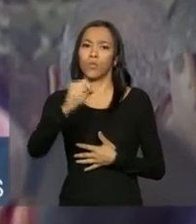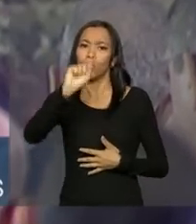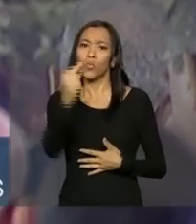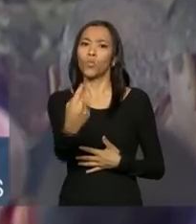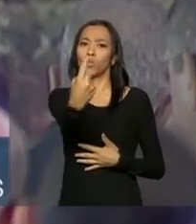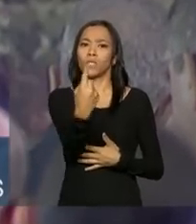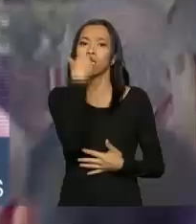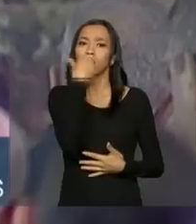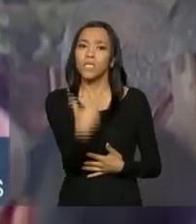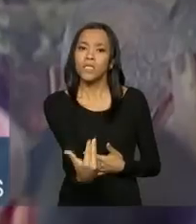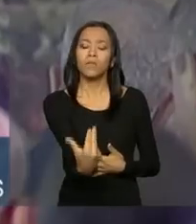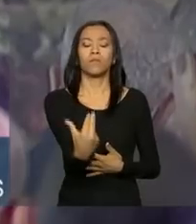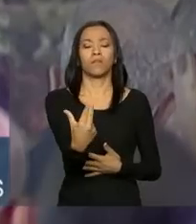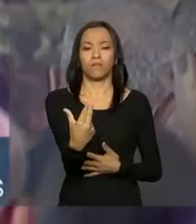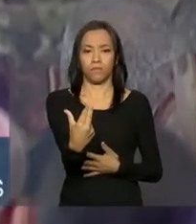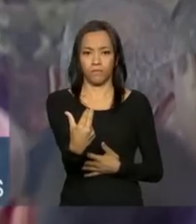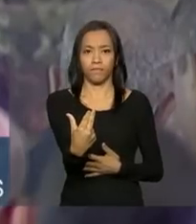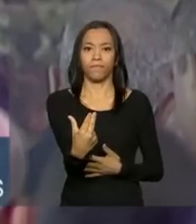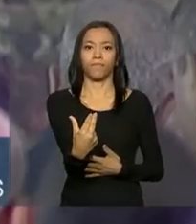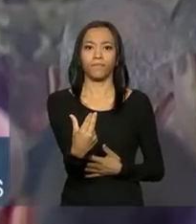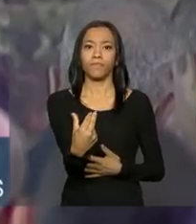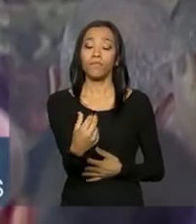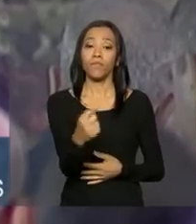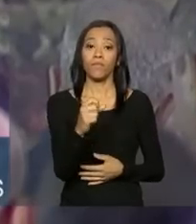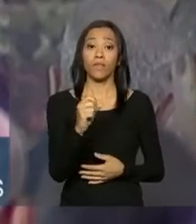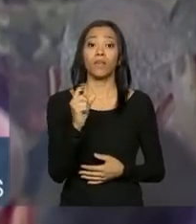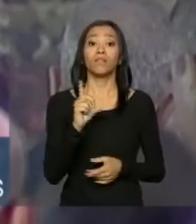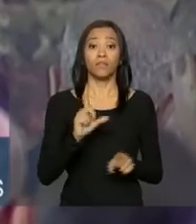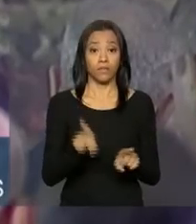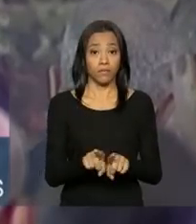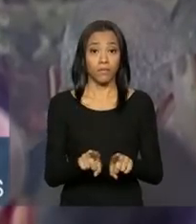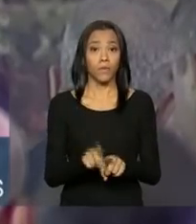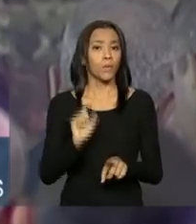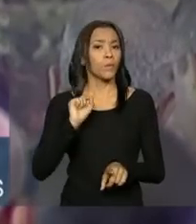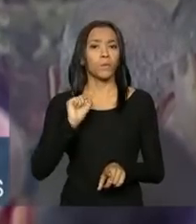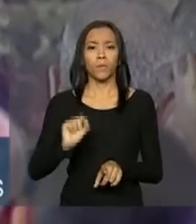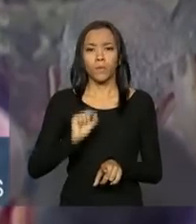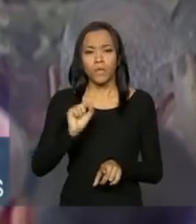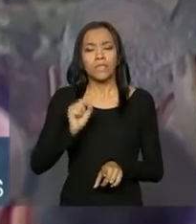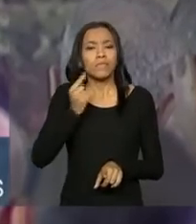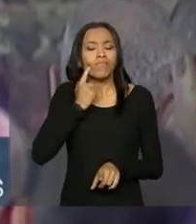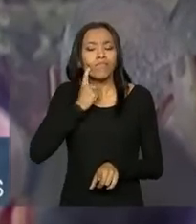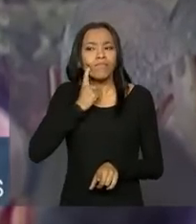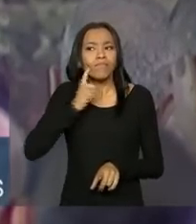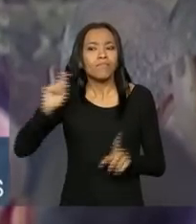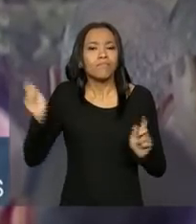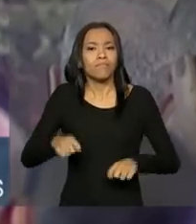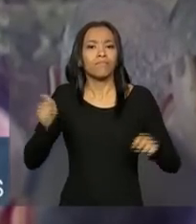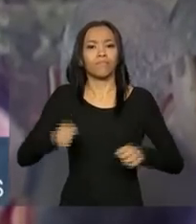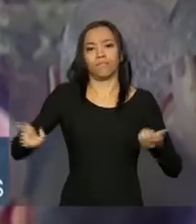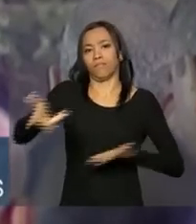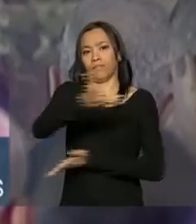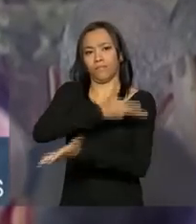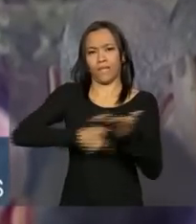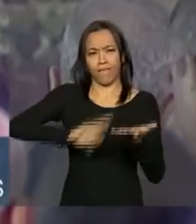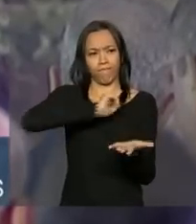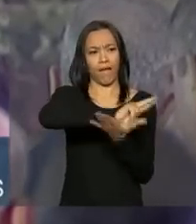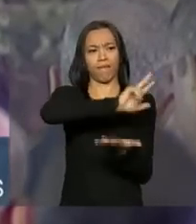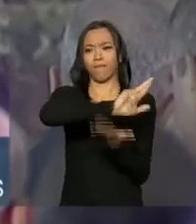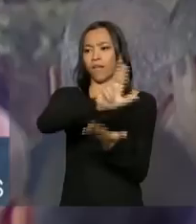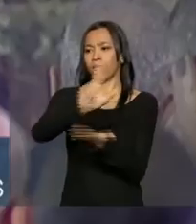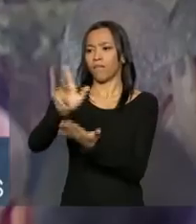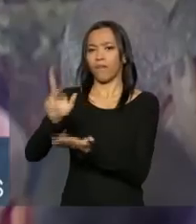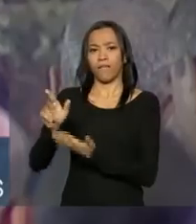língua, com uma imensa capacidade de convívio com a